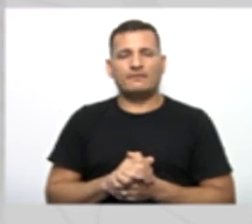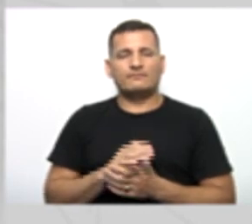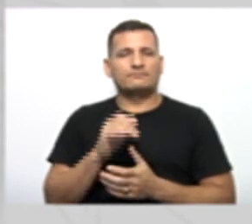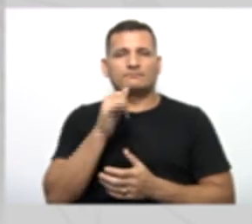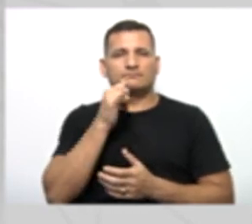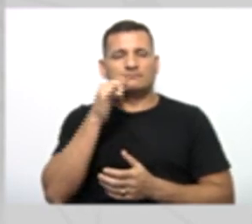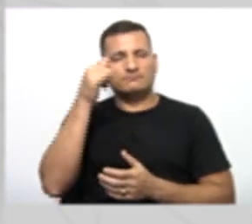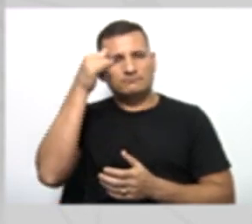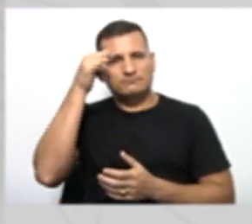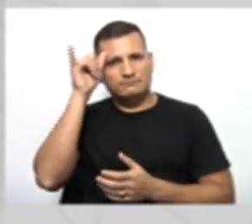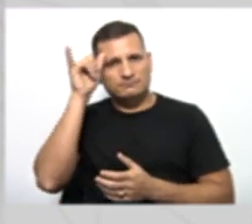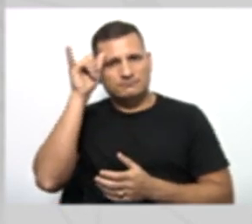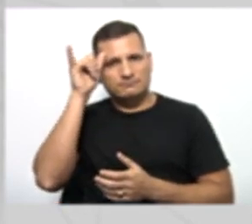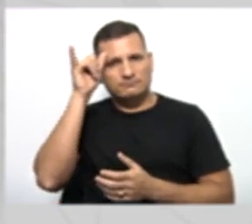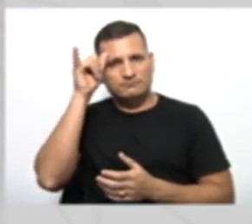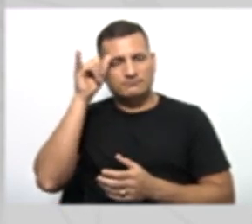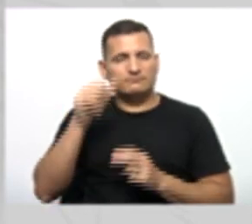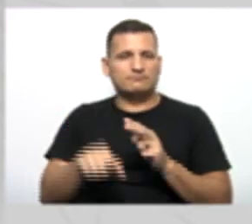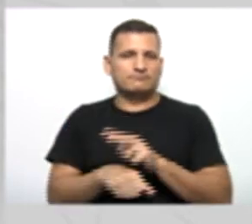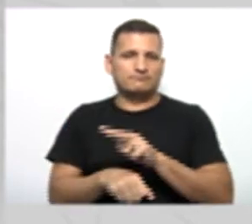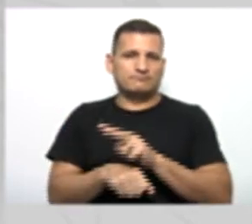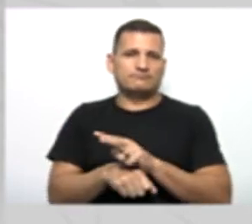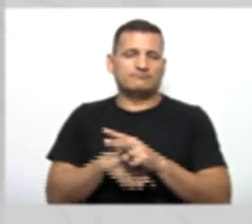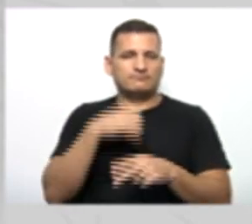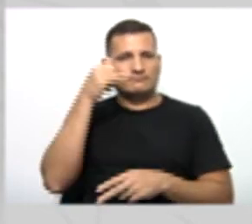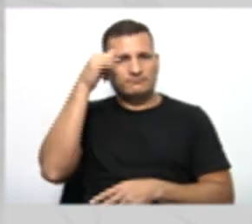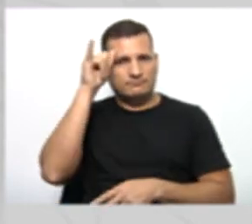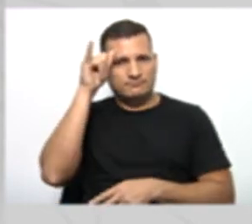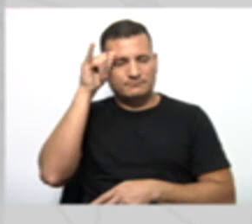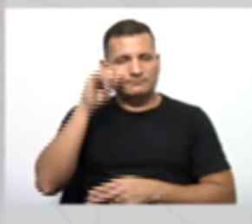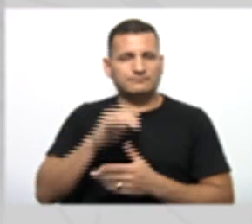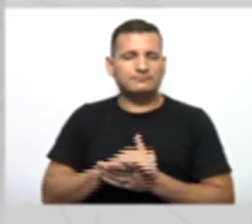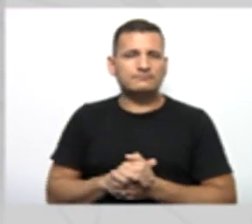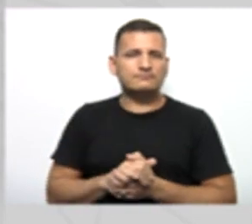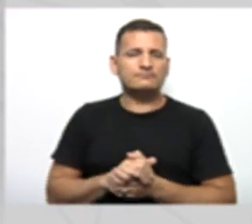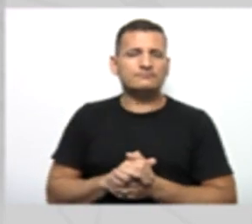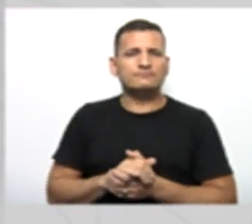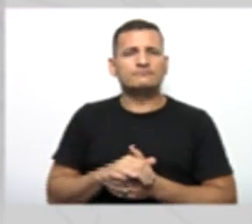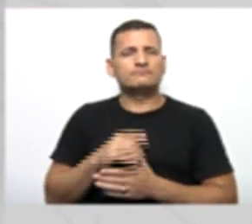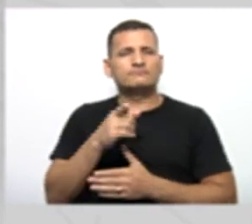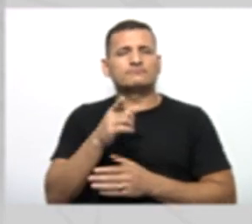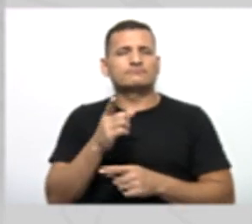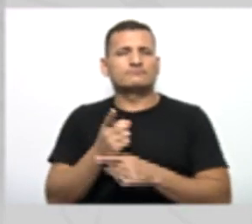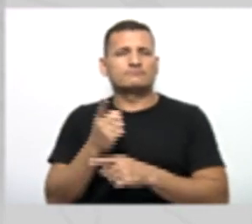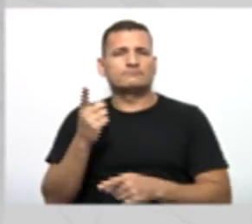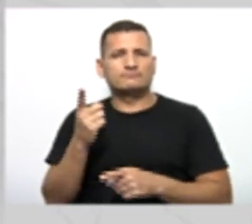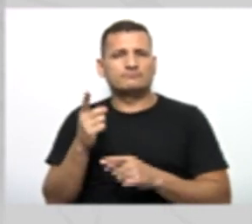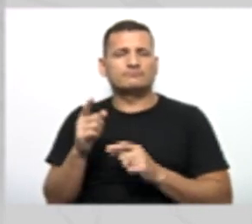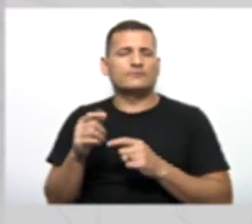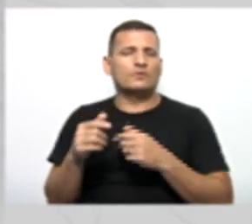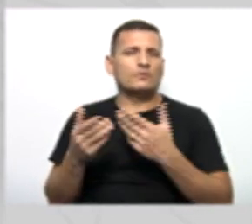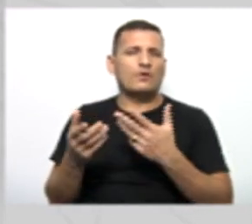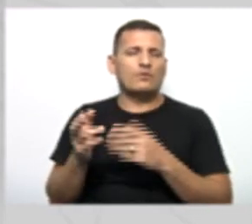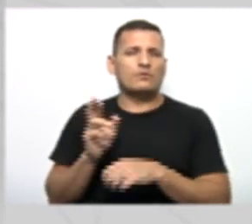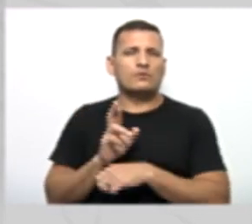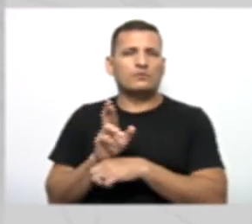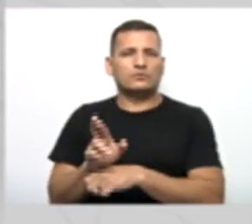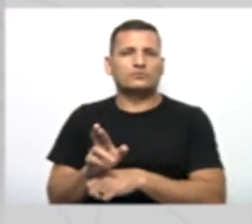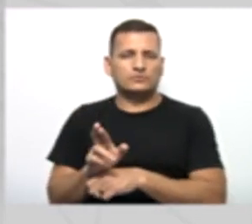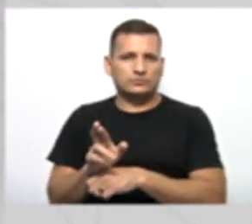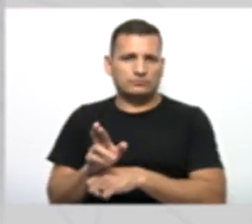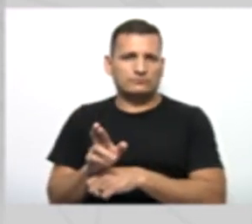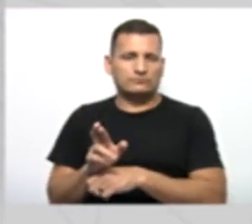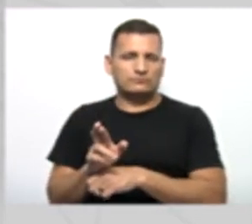bovinocultores, de criadores de gado. Para isso, você vai ter que identificar quais recursos são demandados para